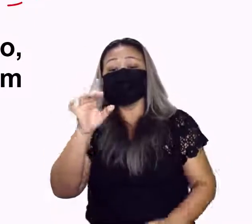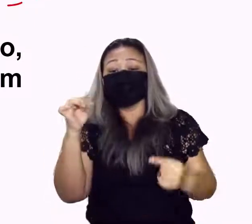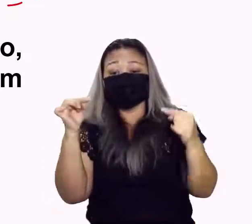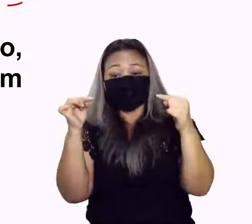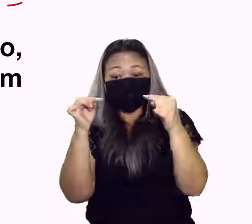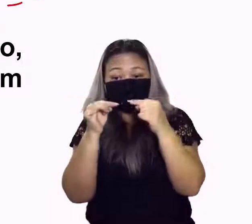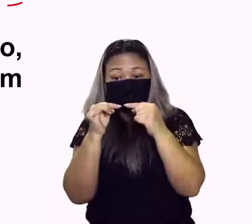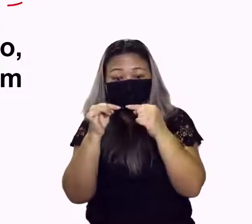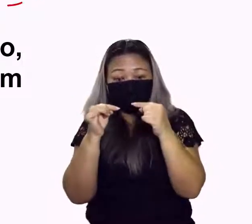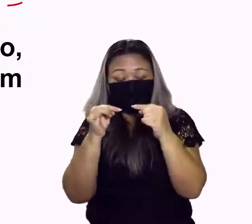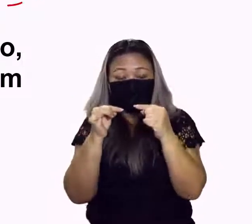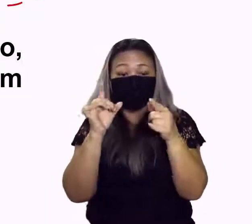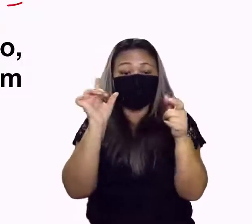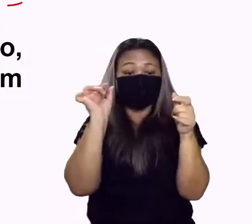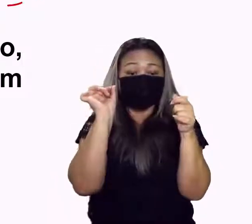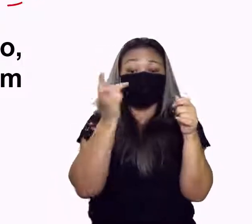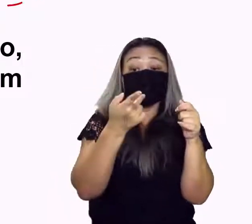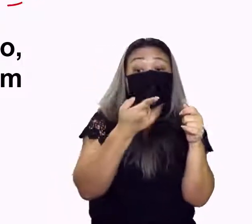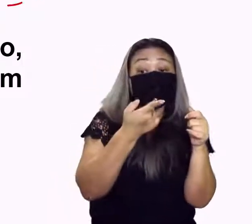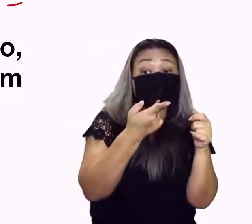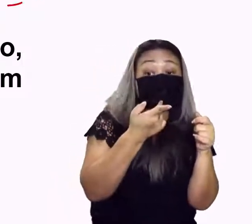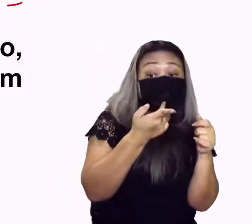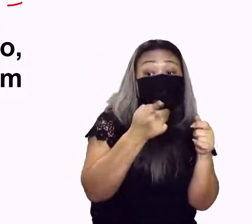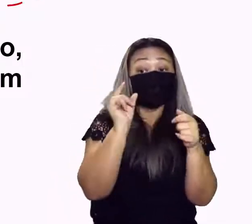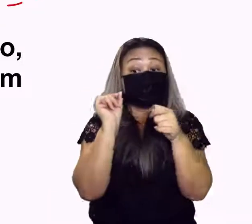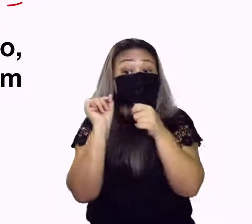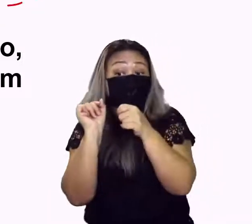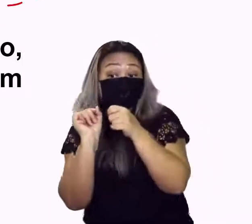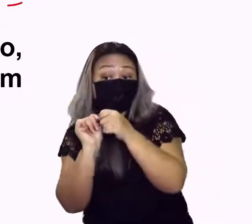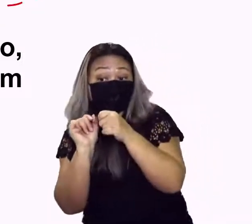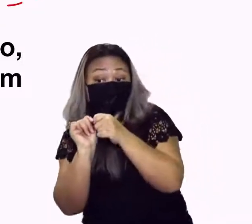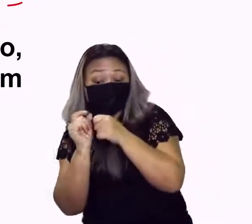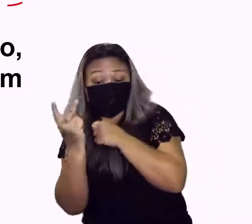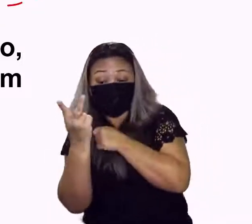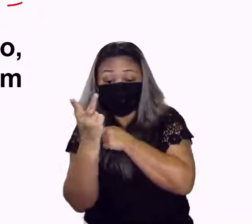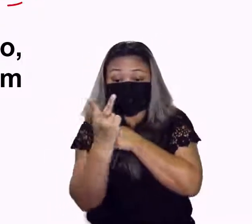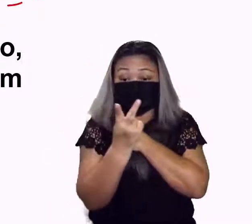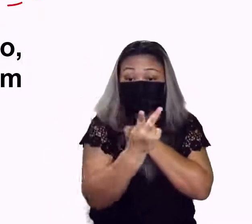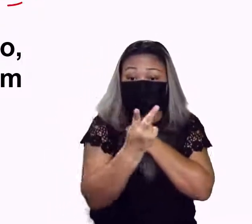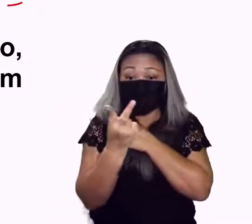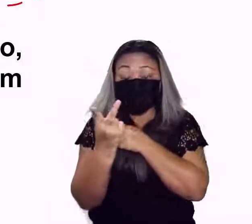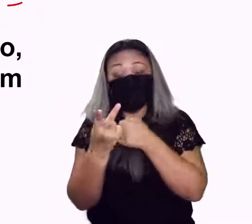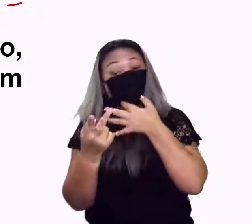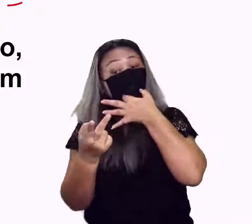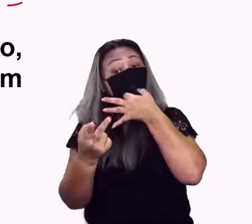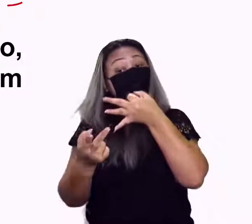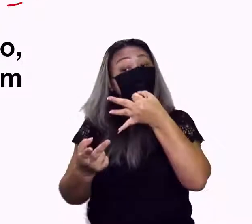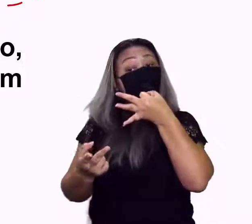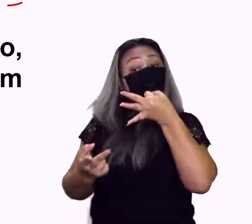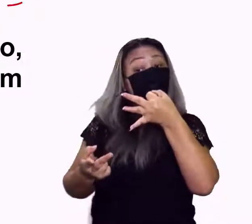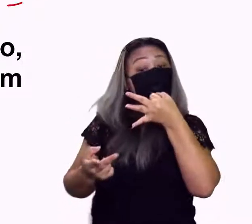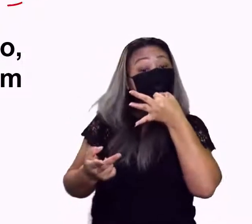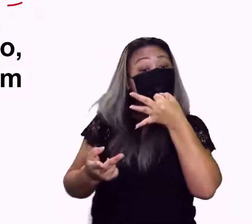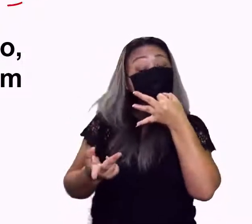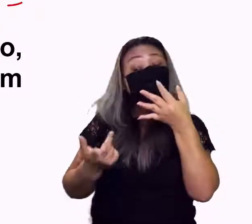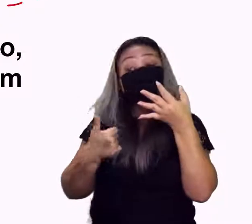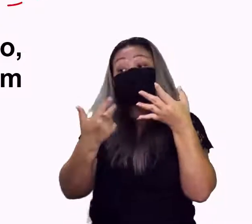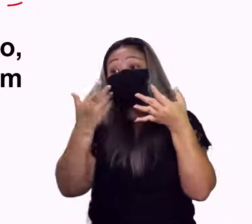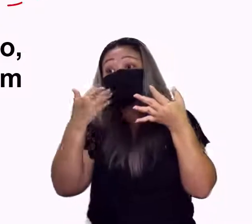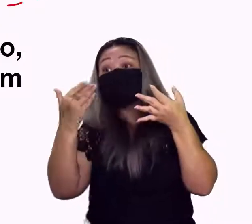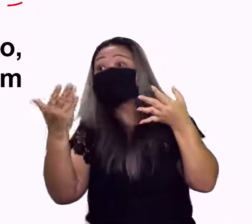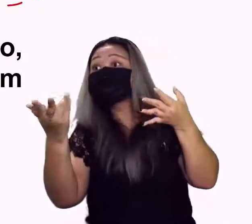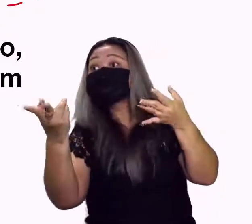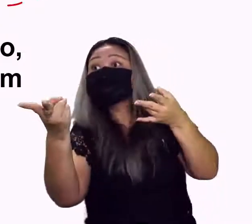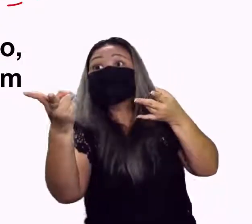Do dito com o feito. Tem que ser, ó, com isso. Do discurso com a realidade. Não adianta eu